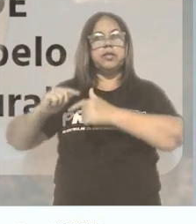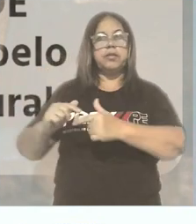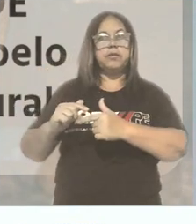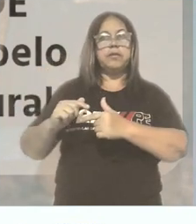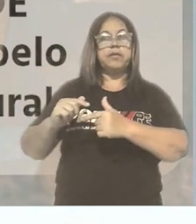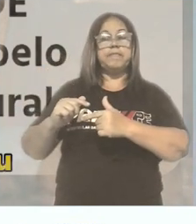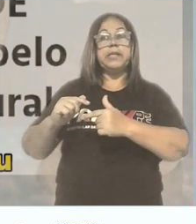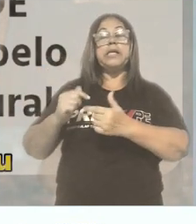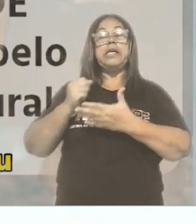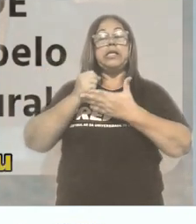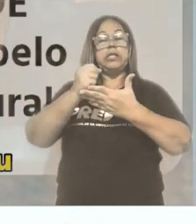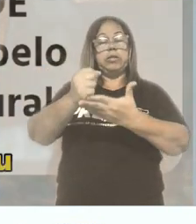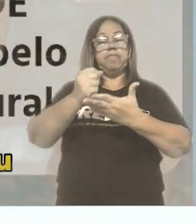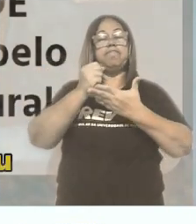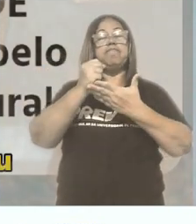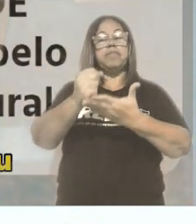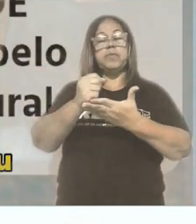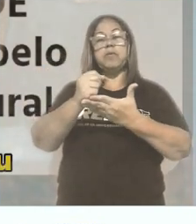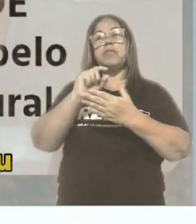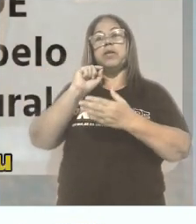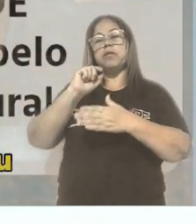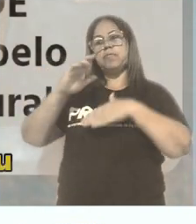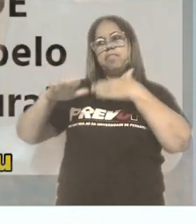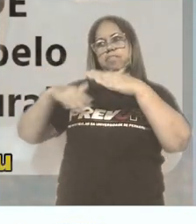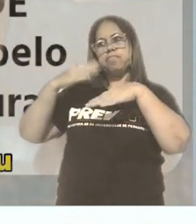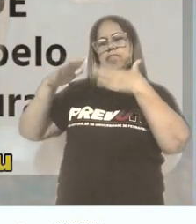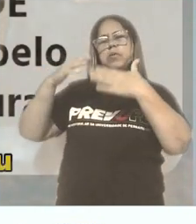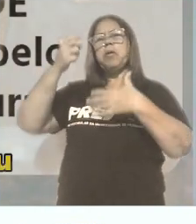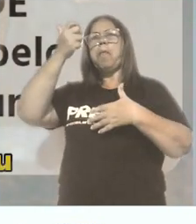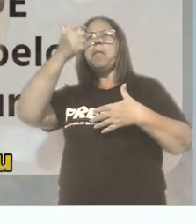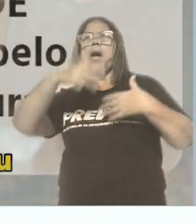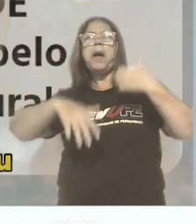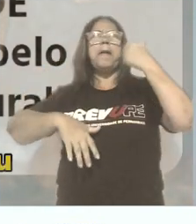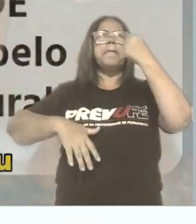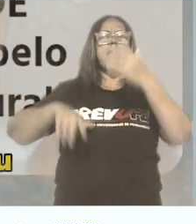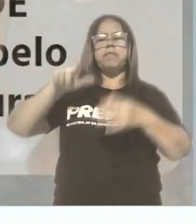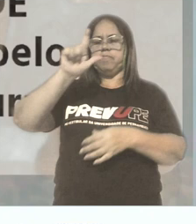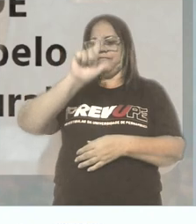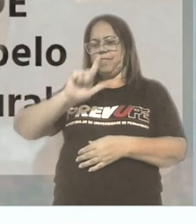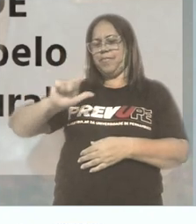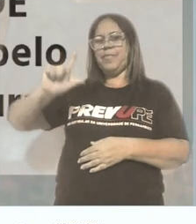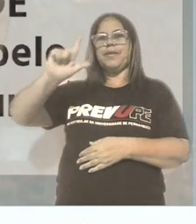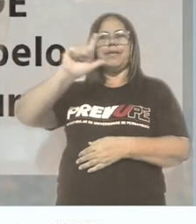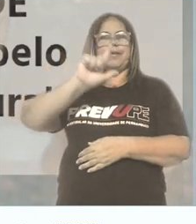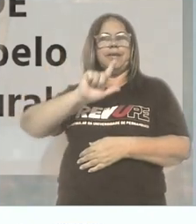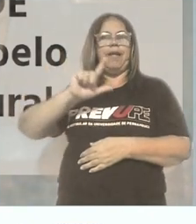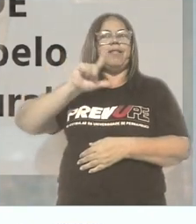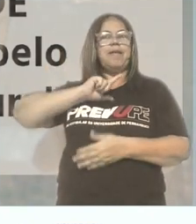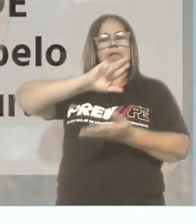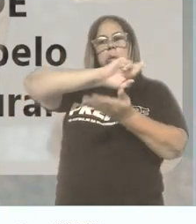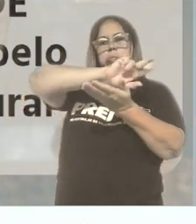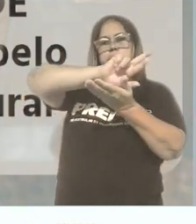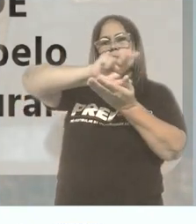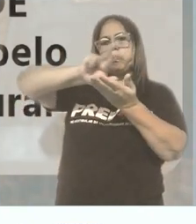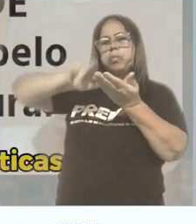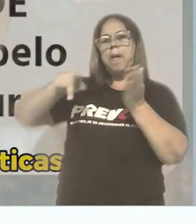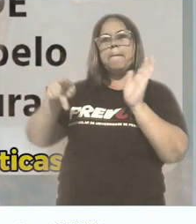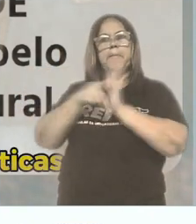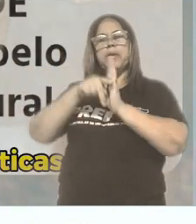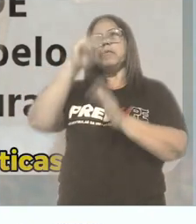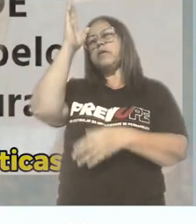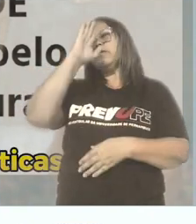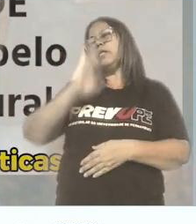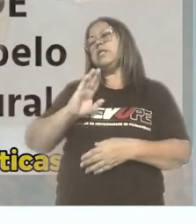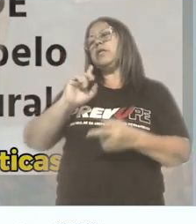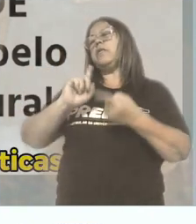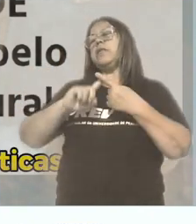contribuiu para a construção de uma narrativa literária que abraçou a diversidade do Brasil além disso as